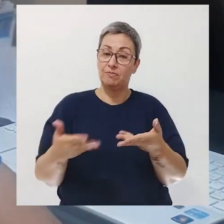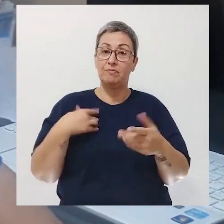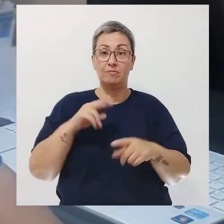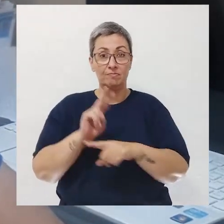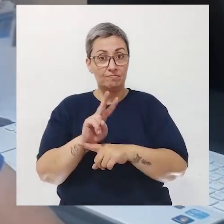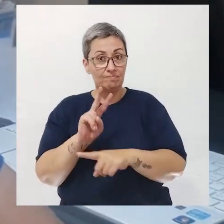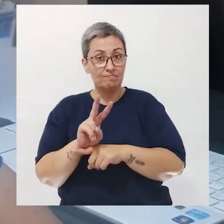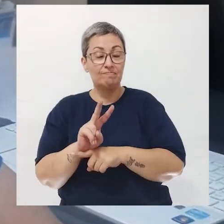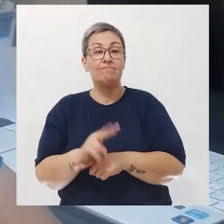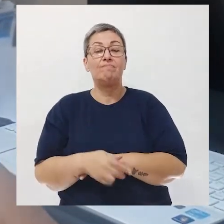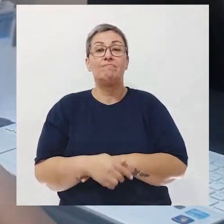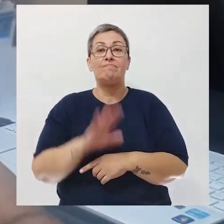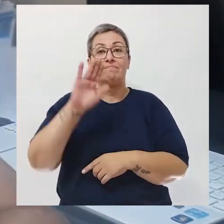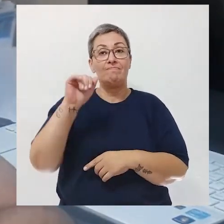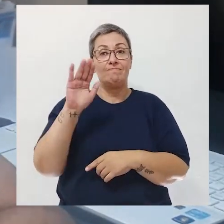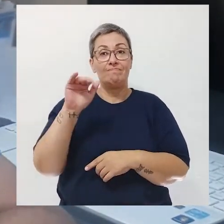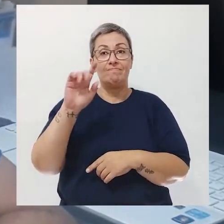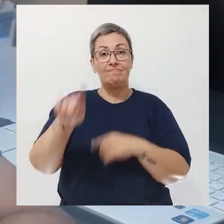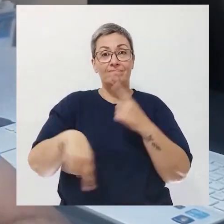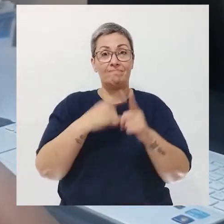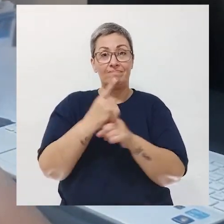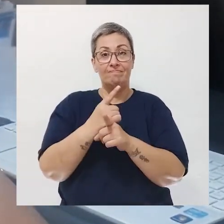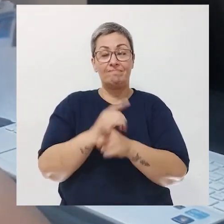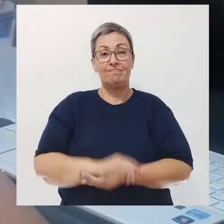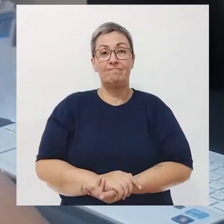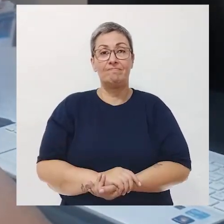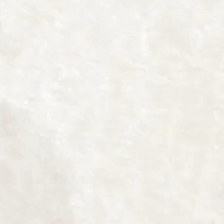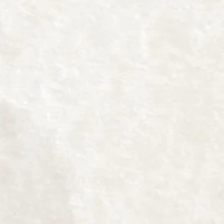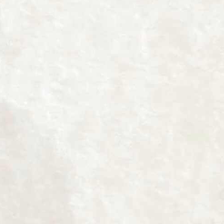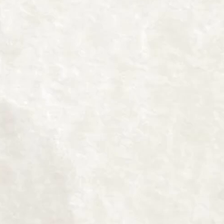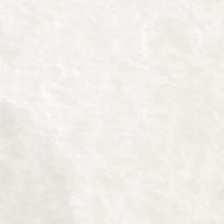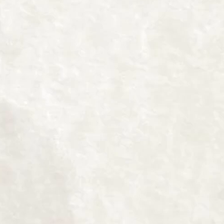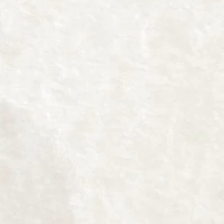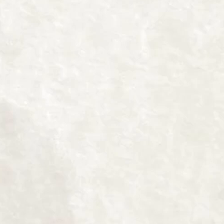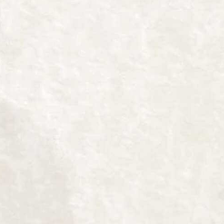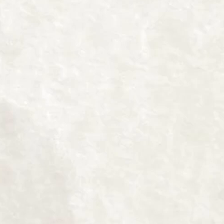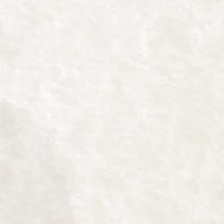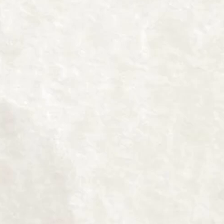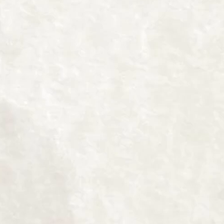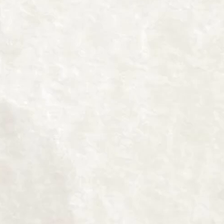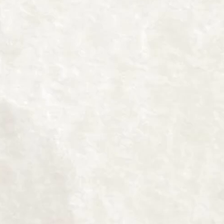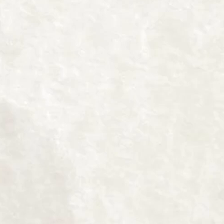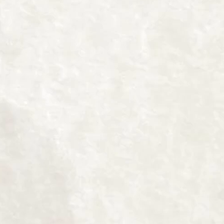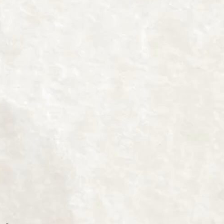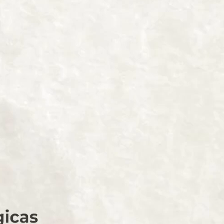Se cuidem bem e até o nosso próximo programa.